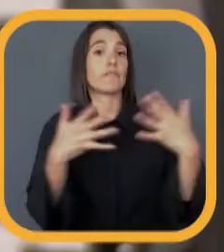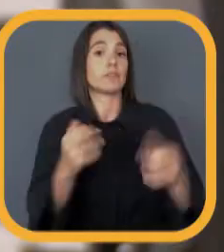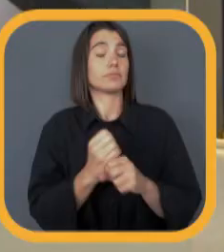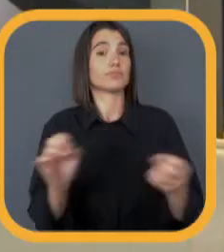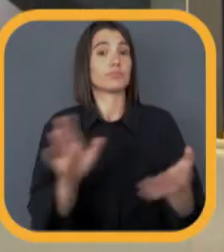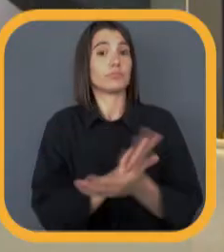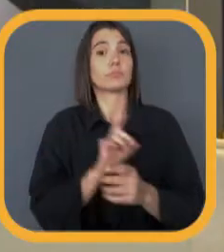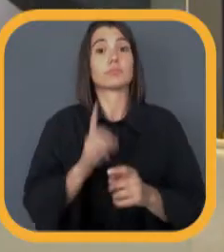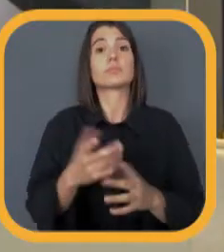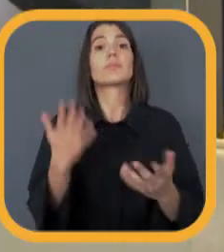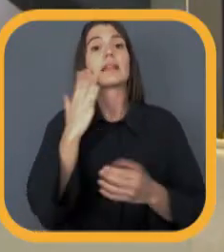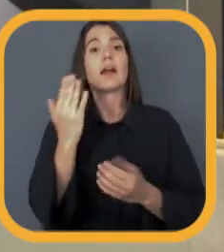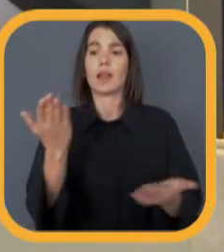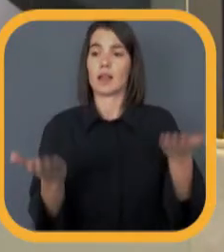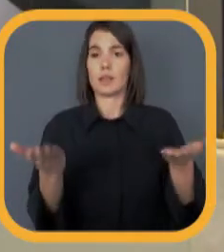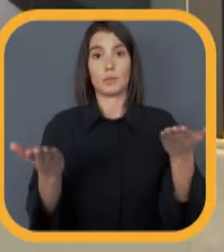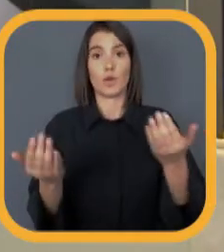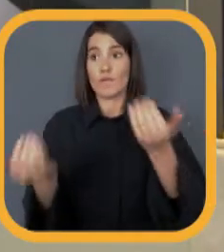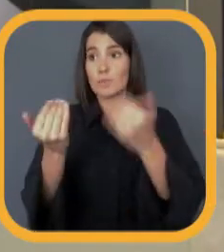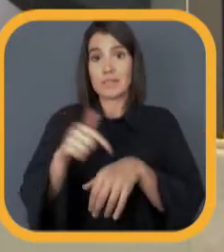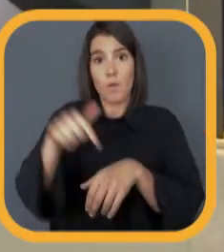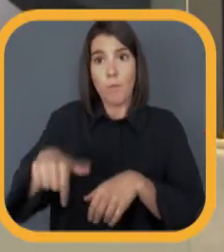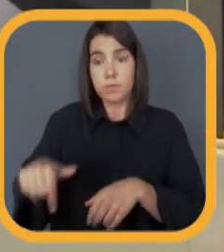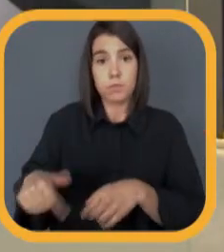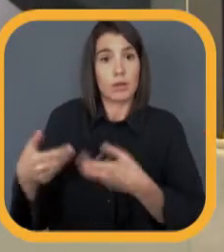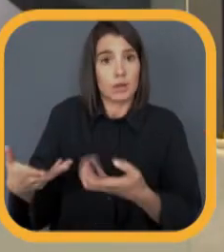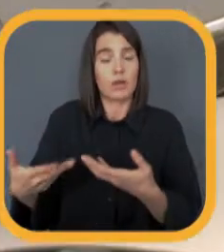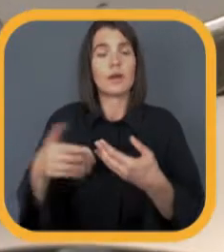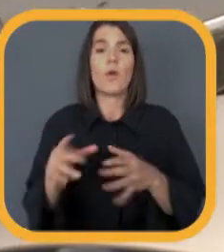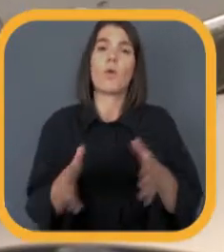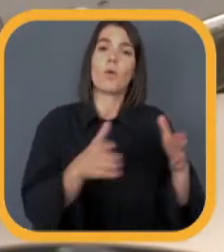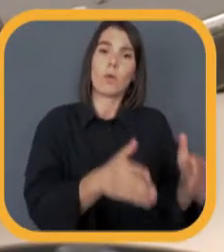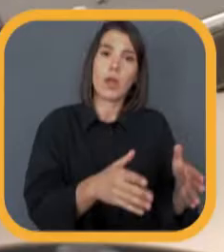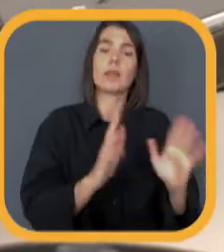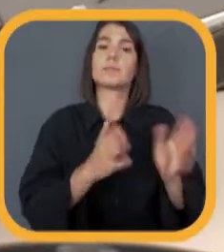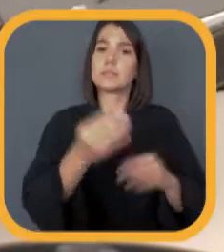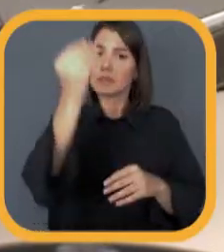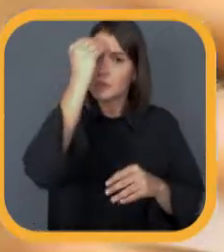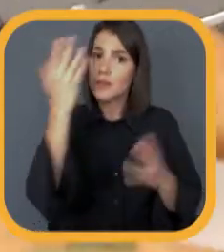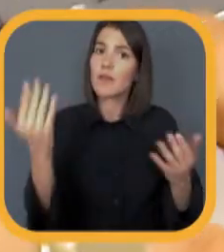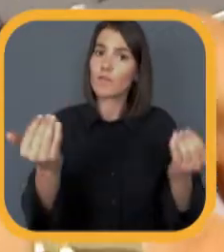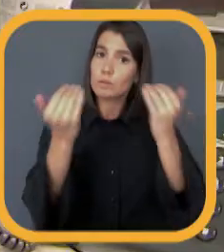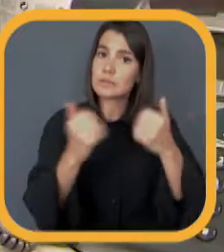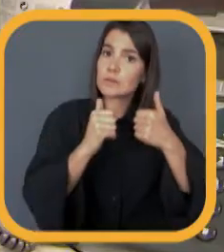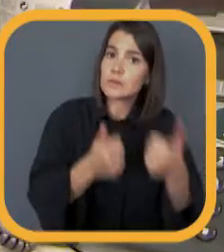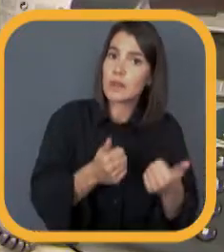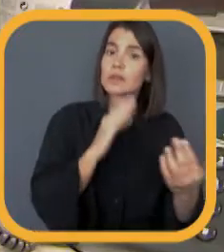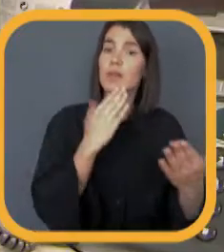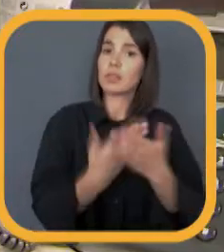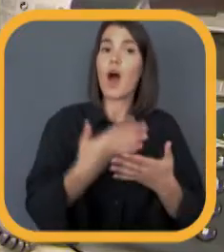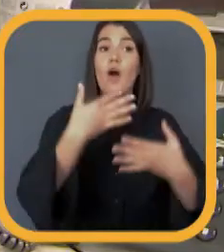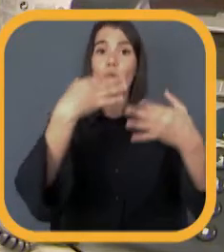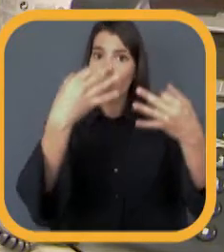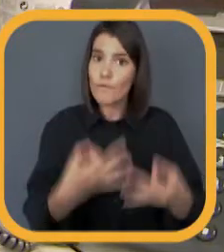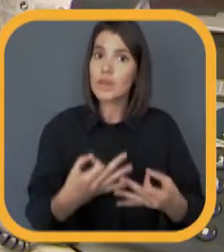dos jornalistas não só é ver o equilíbrio entre informar o mais depressa possível, mas também saber exatamente quais é que são as